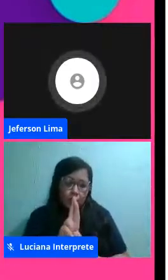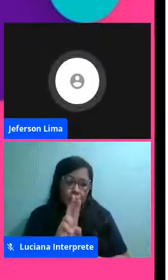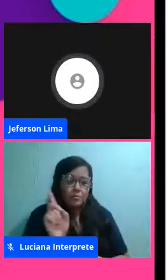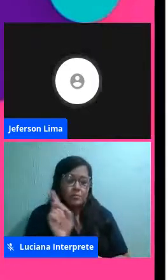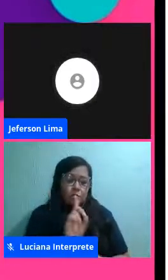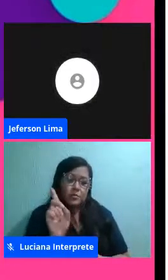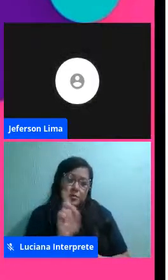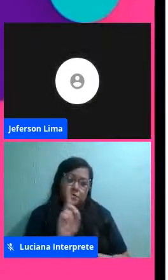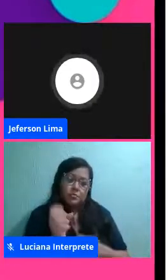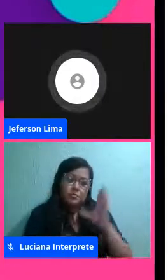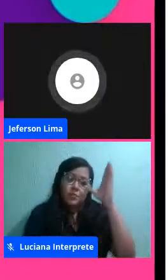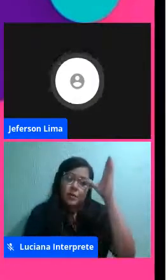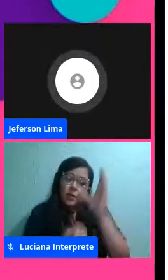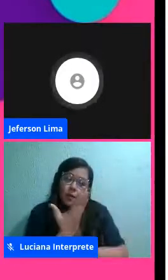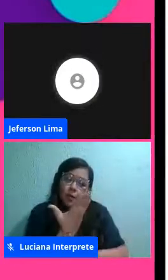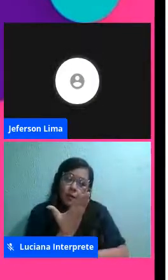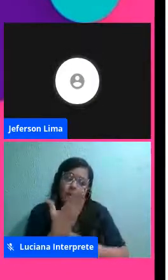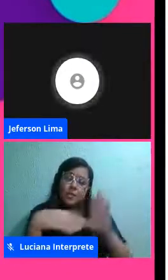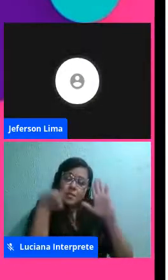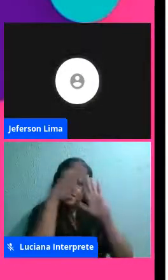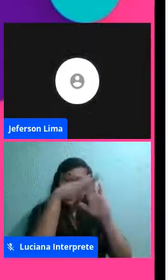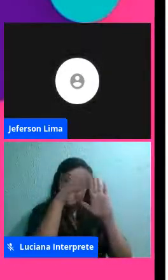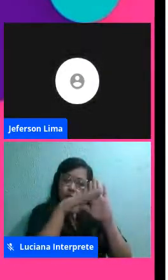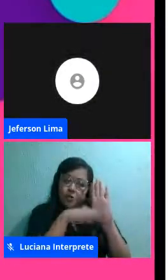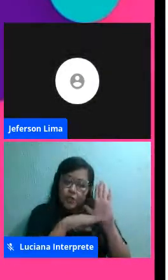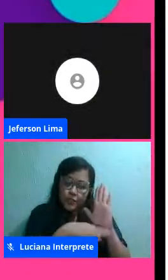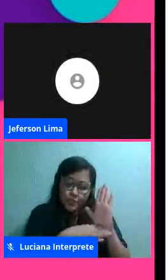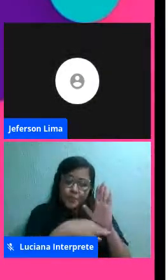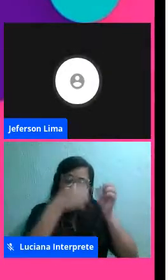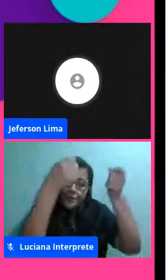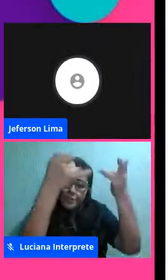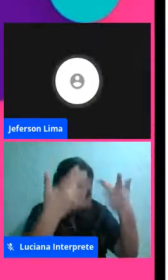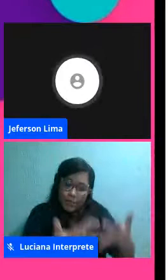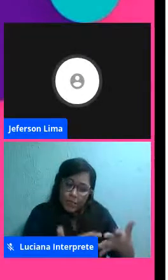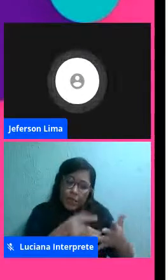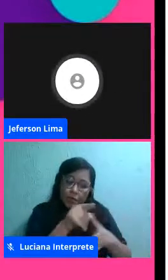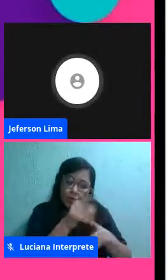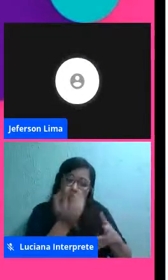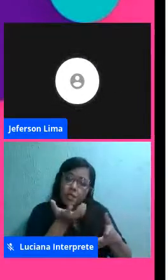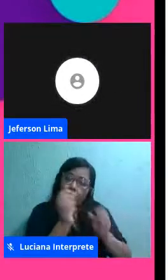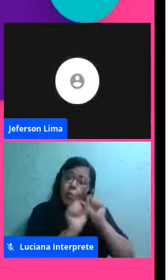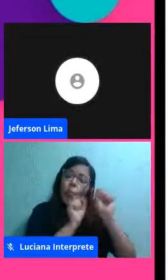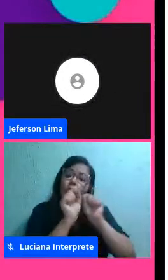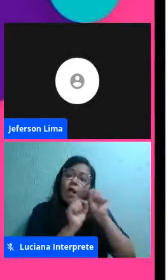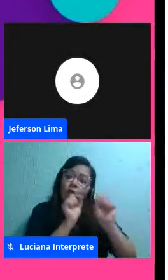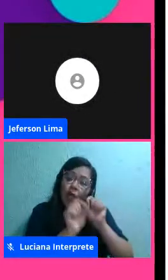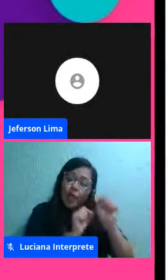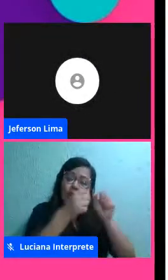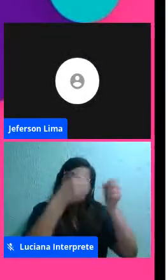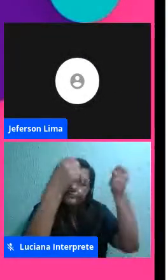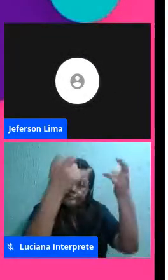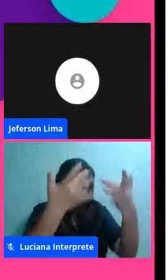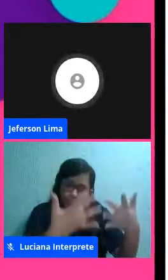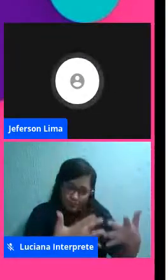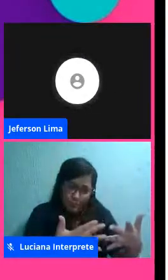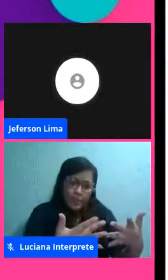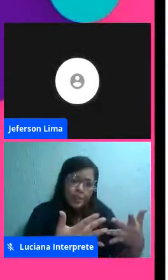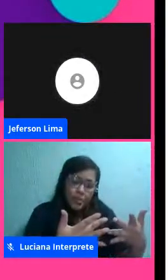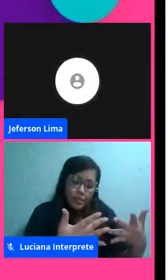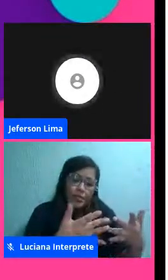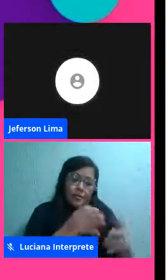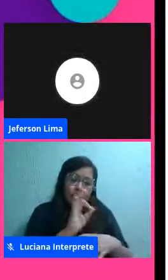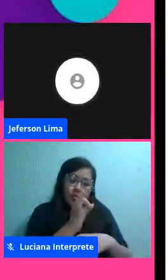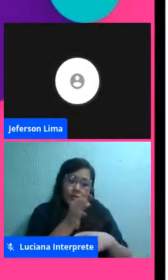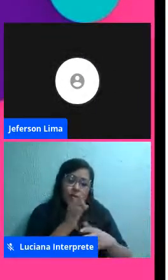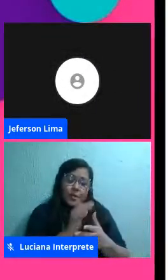iniciar um projeto. Falar os recursos que a gente quer, subir uma Cloud Function, guarda esse nome,